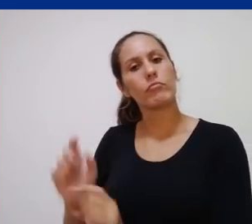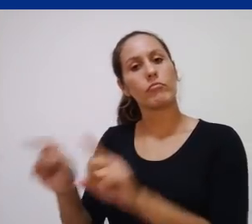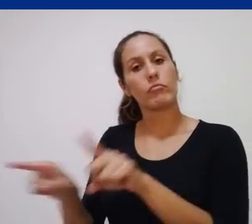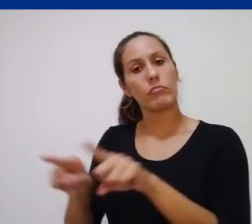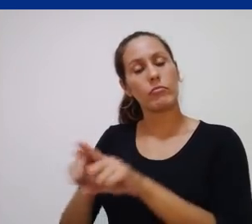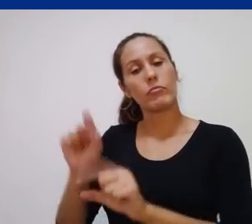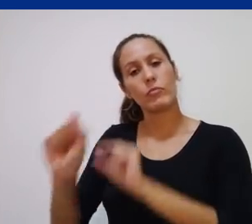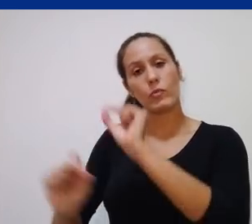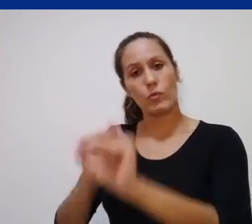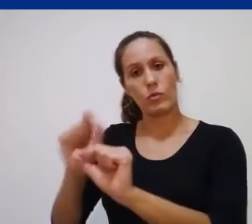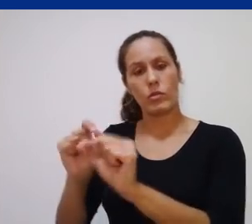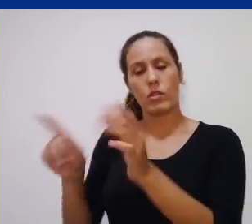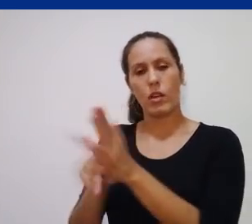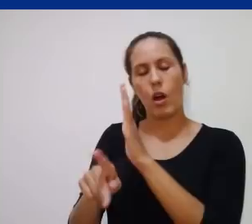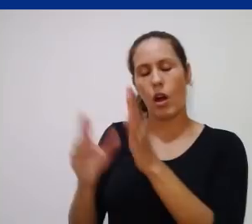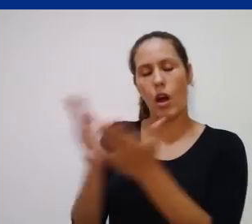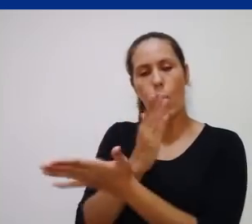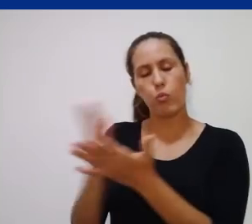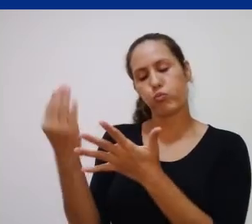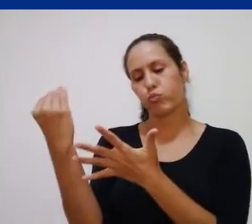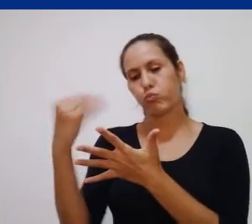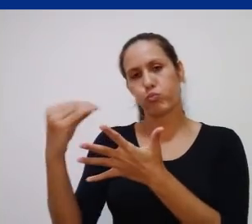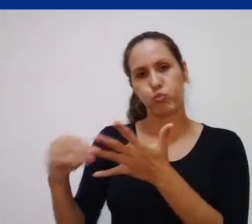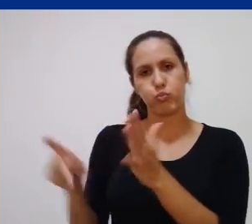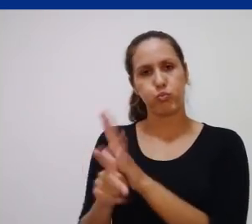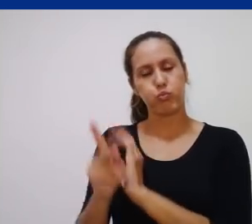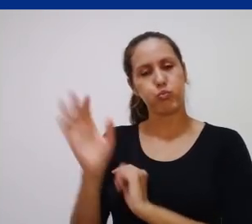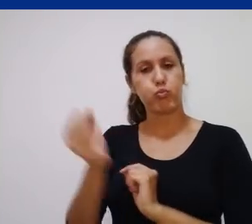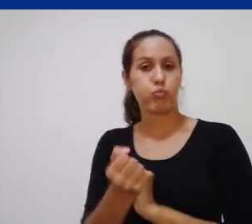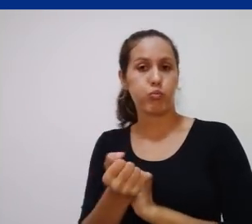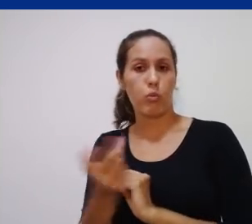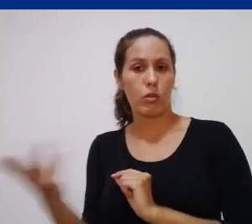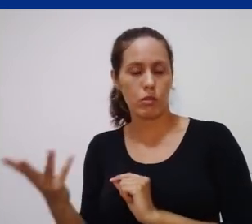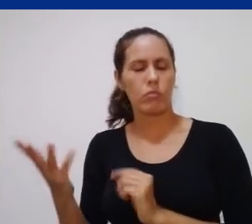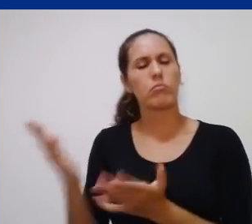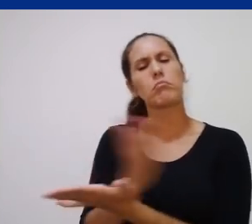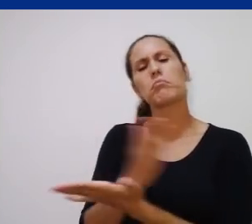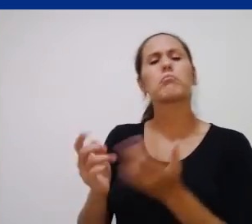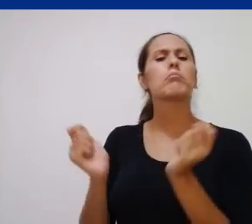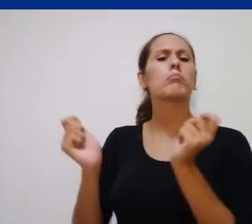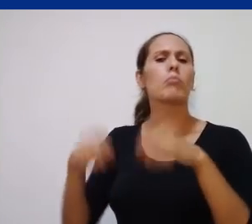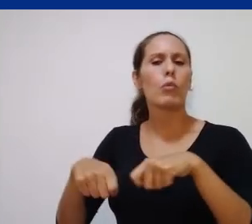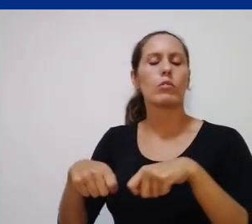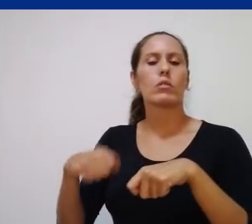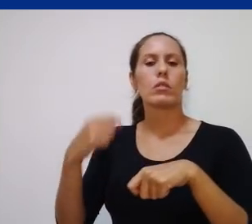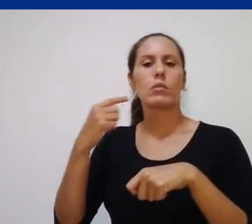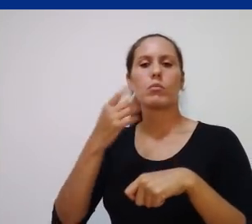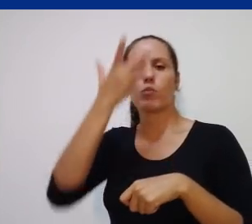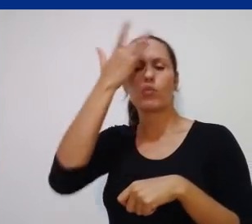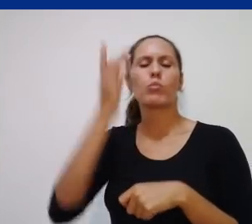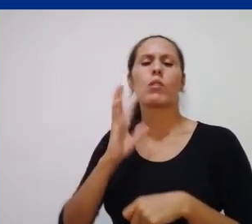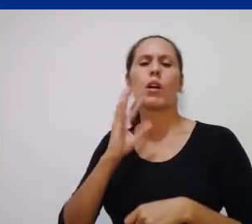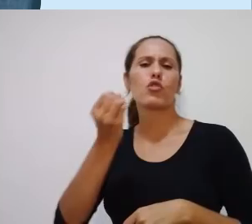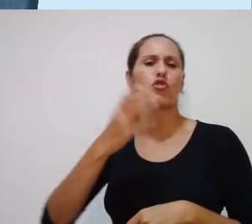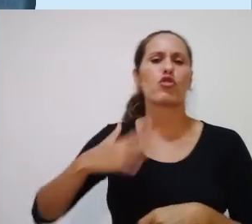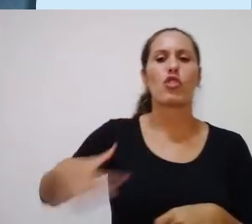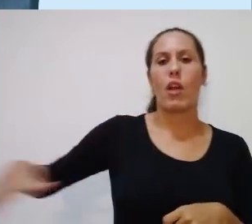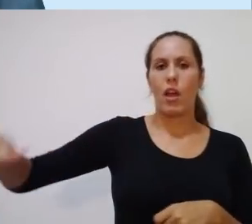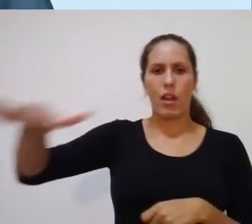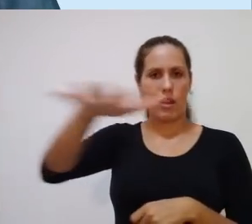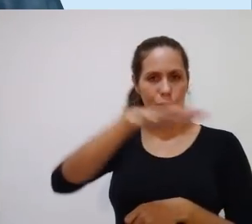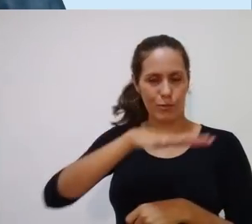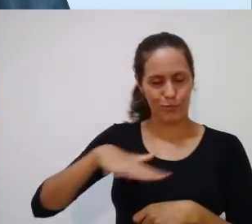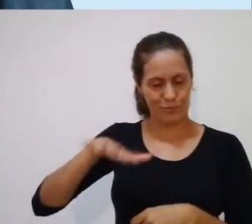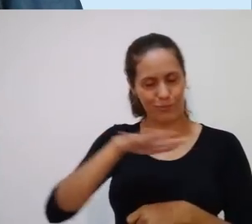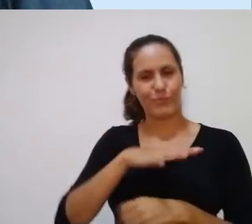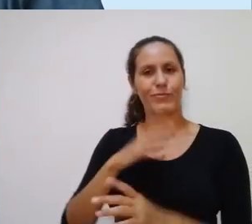indicadores estatísticos. A partir dessas informações, podemos tirar conclusões gerais da pesquisa realizada. Aí eu trago a sardinha para